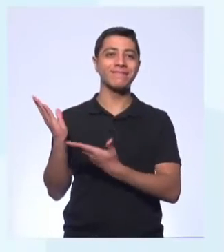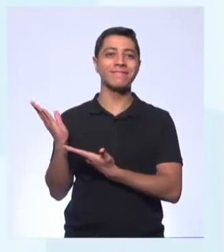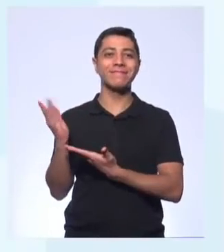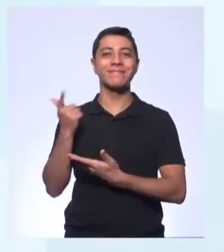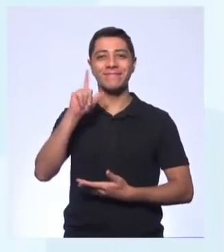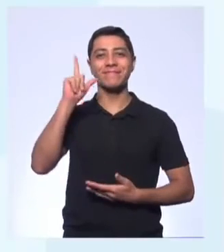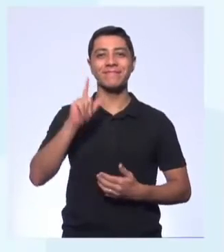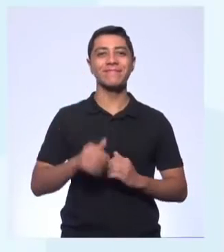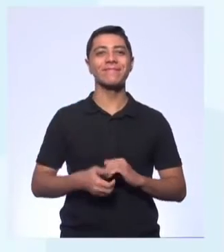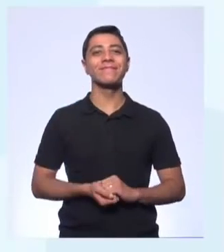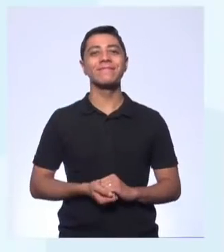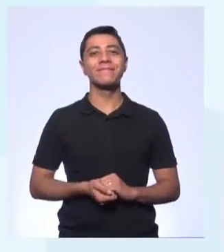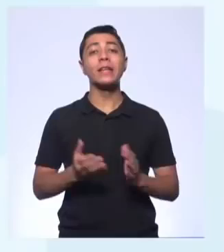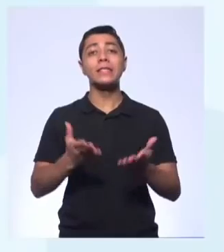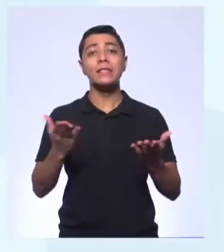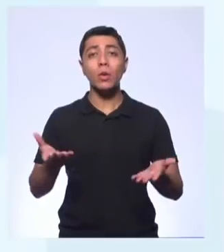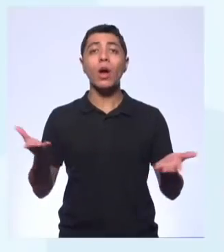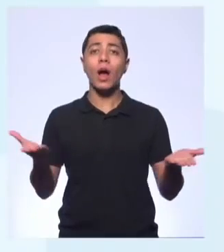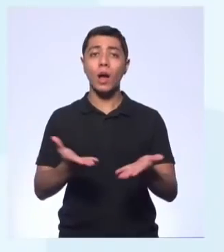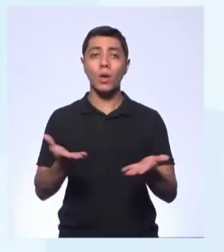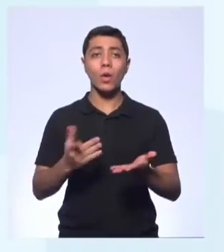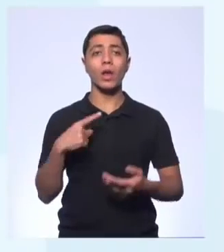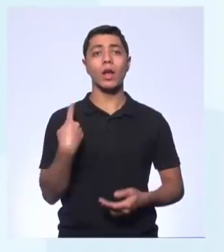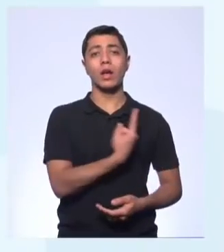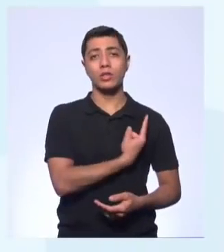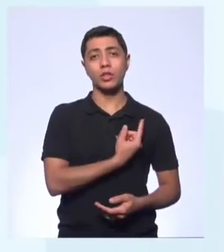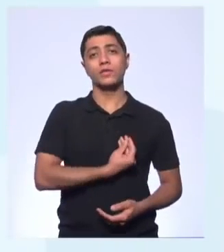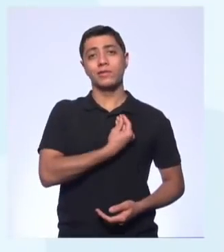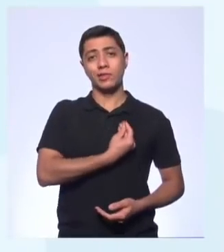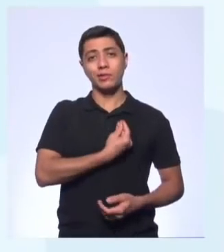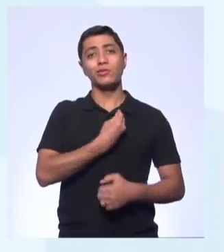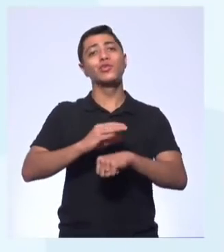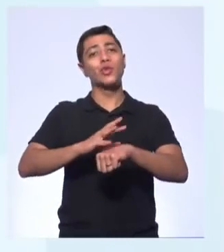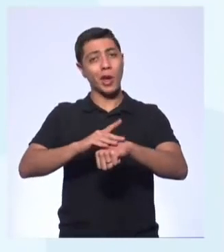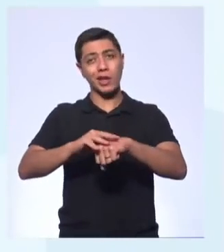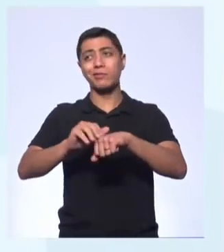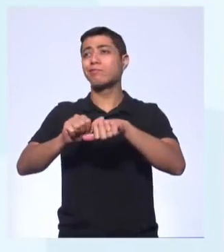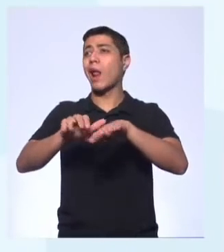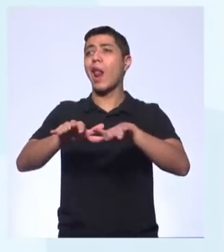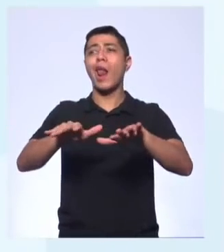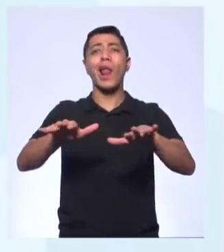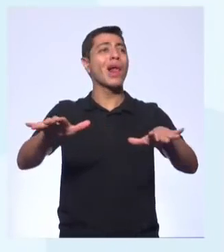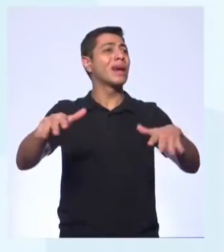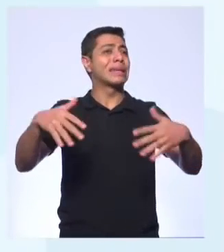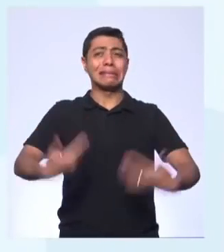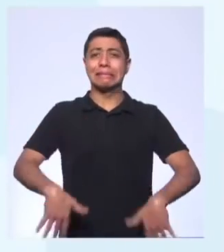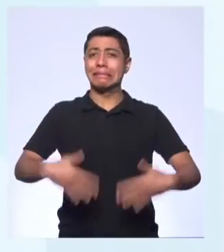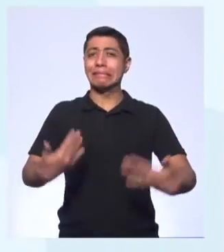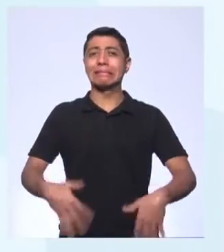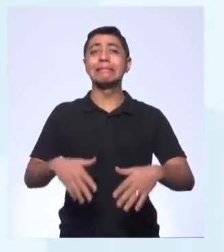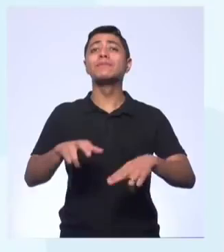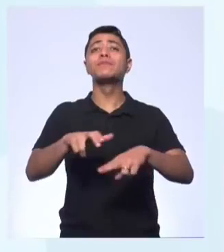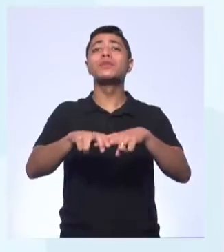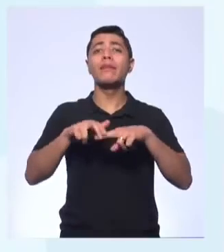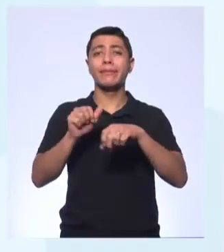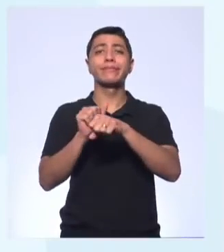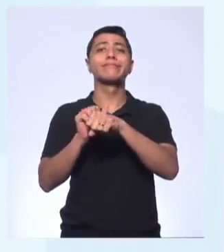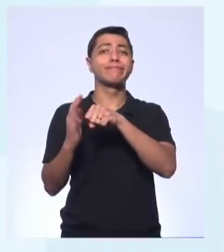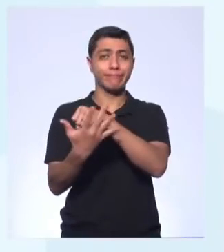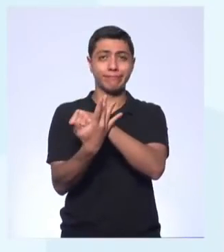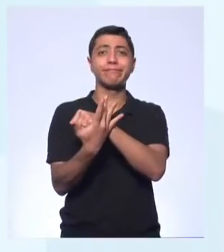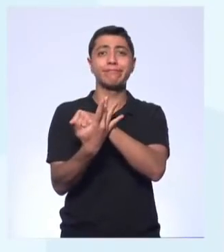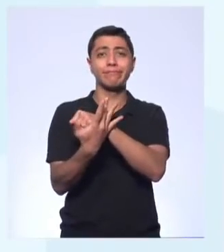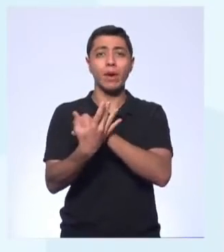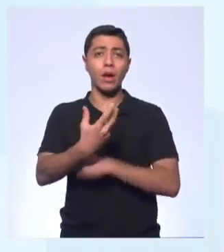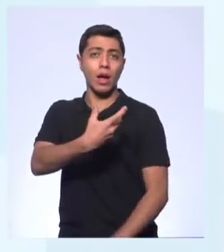vivemos uma pandemia relacionada ao Covid-19. Ainda não temos vacina para esse vírus. E para a